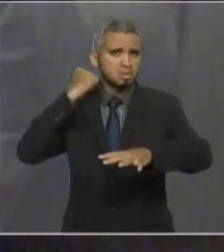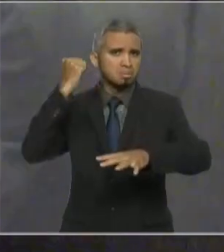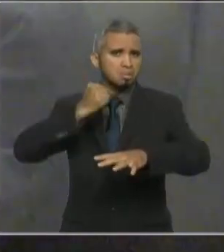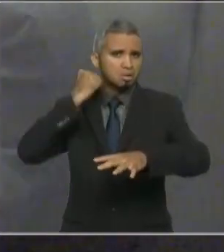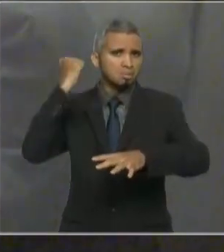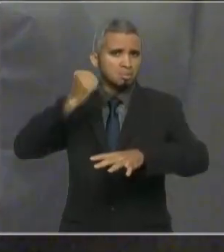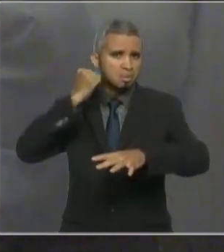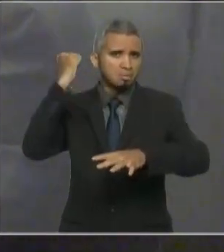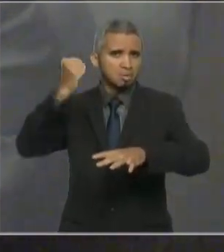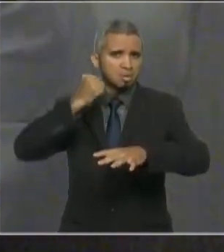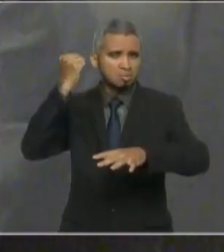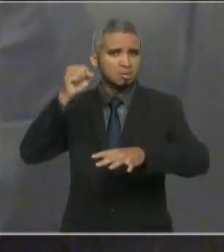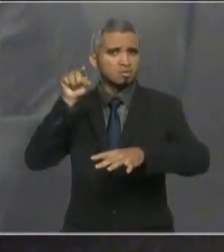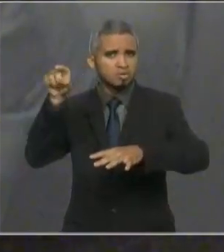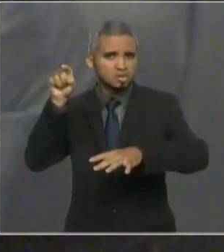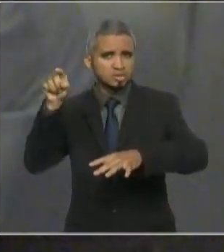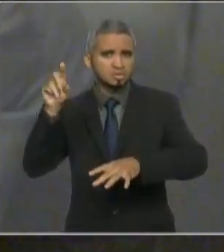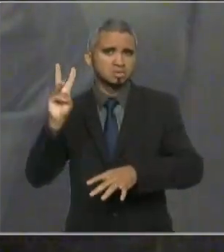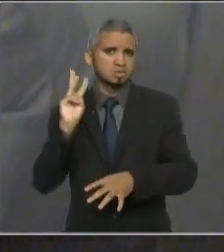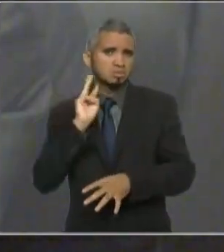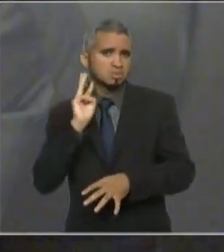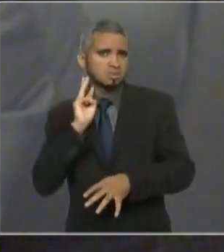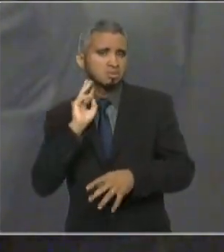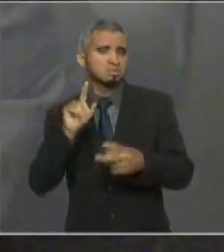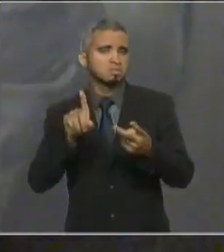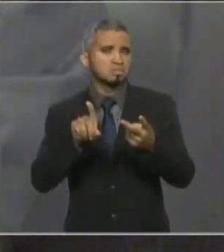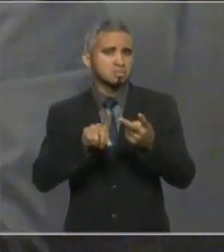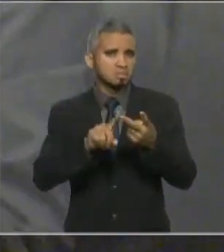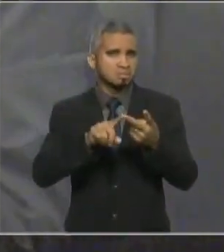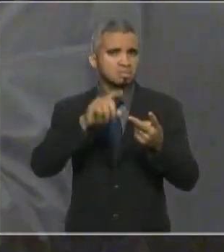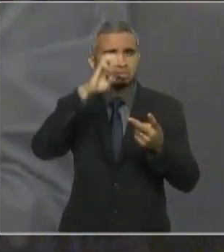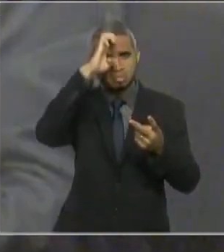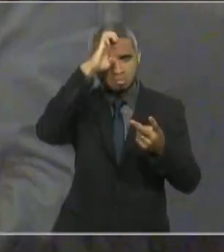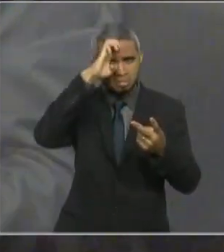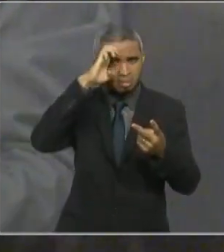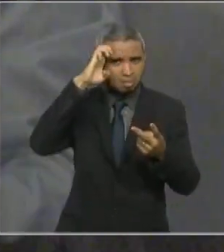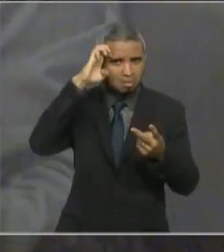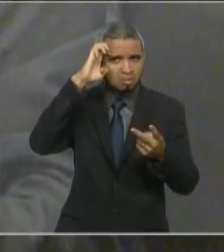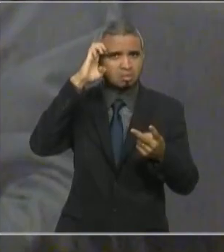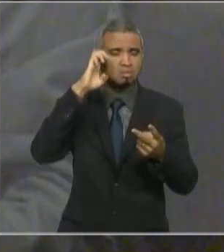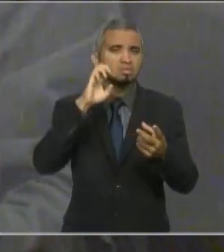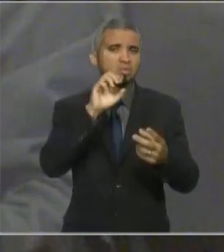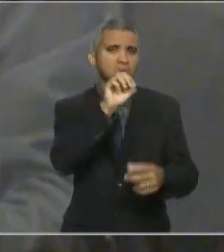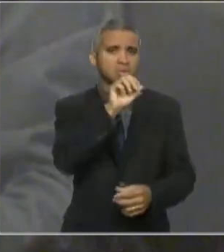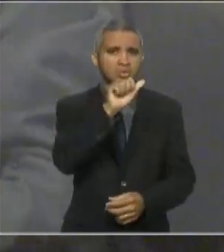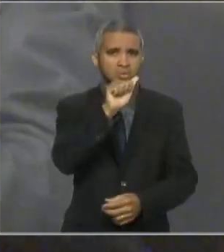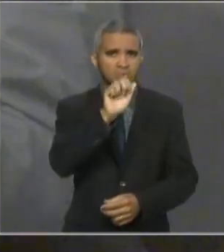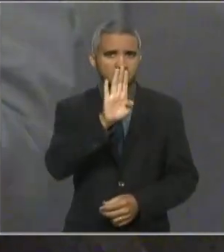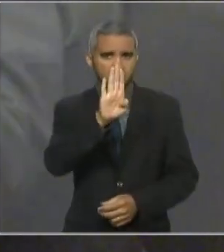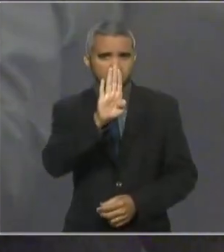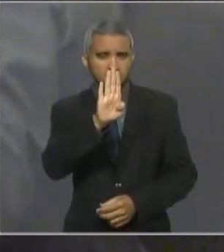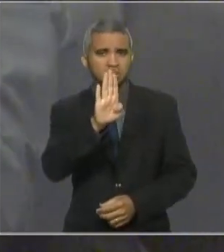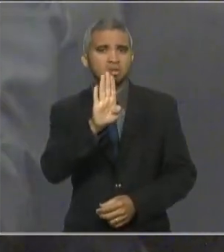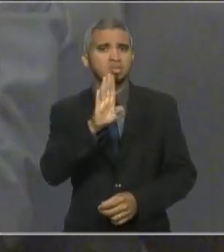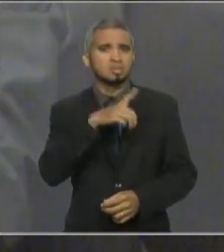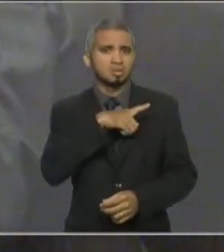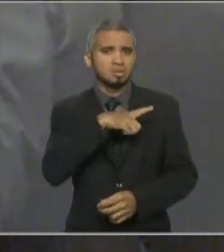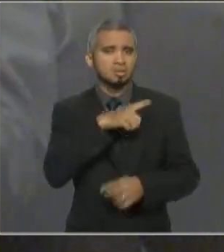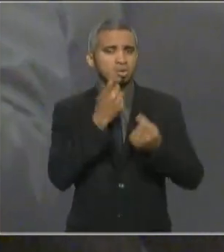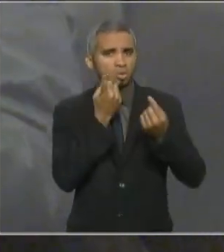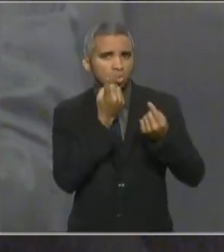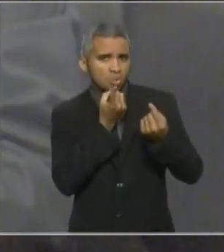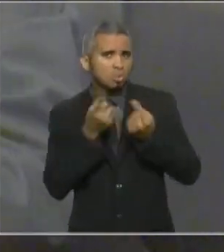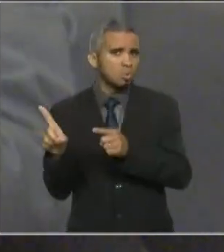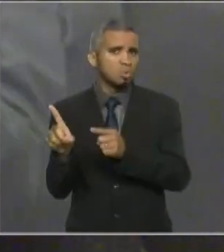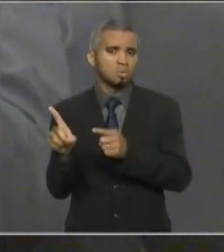como muitas vezes o deputado Eduardo Braide, e a OAB tomando posições contra